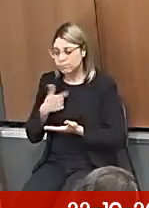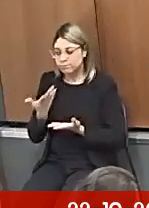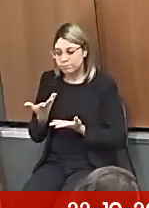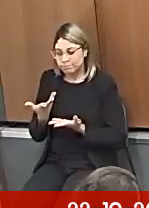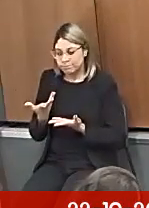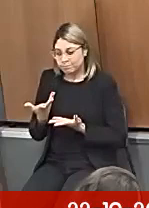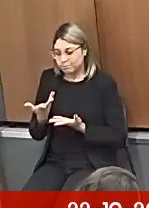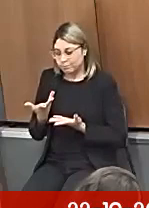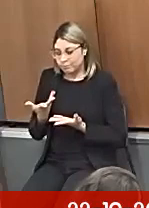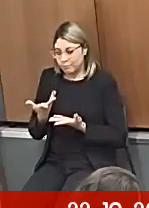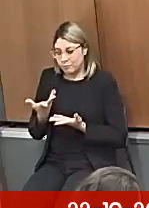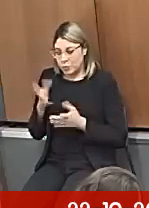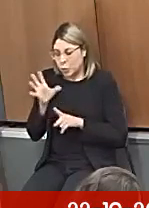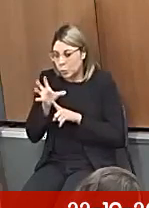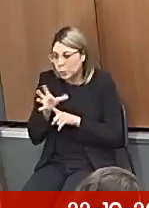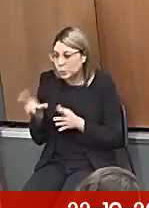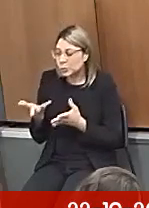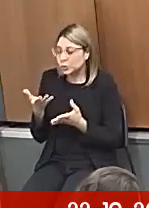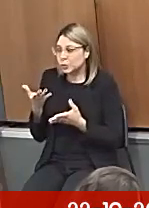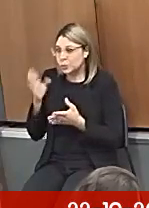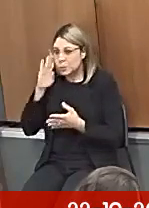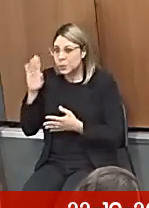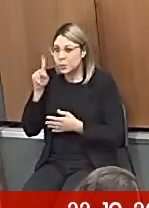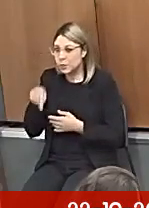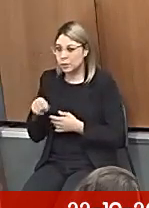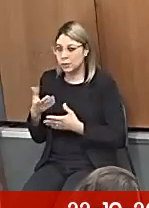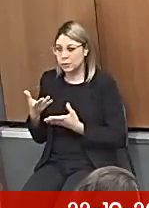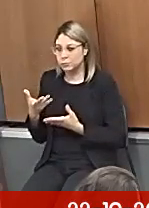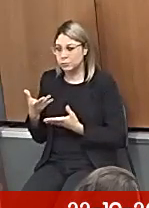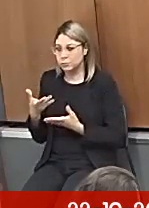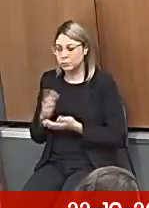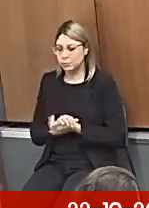maior para estar nessa luta, está aqui. Fica de pé, Davi.